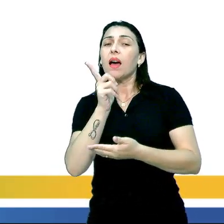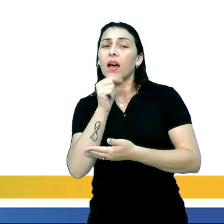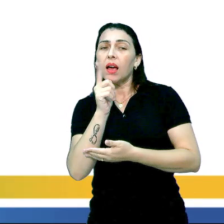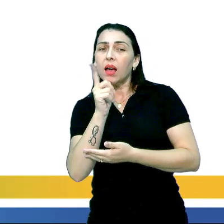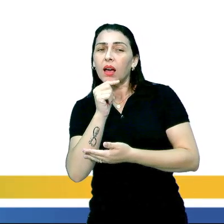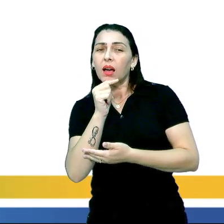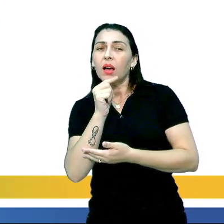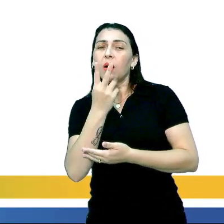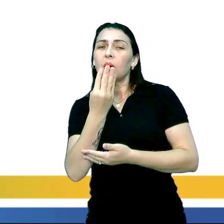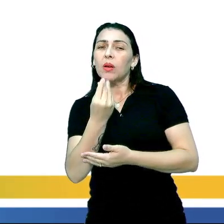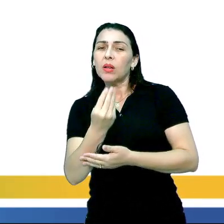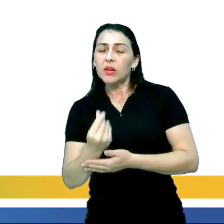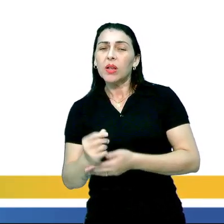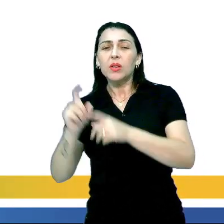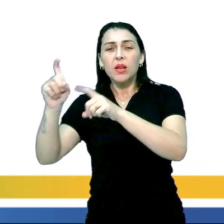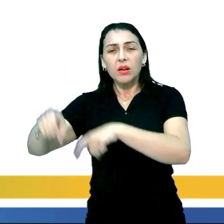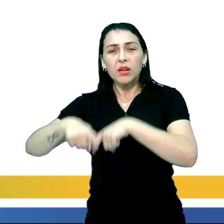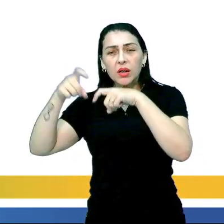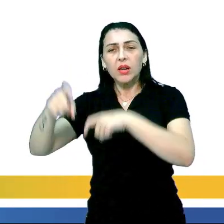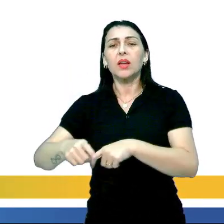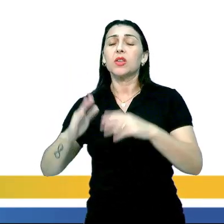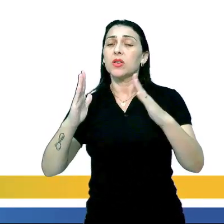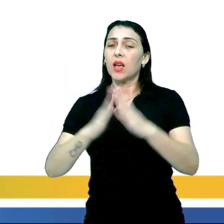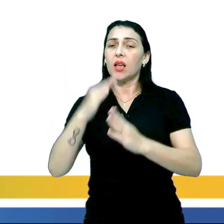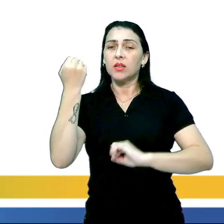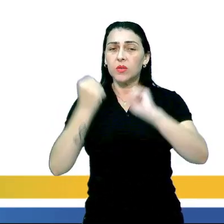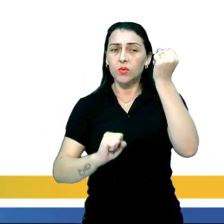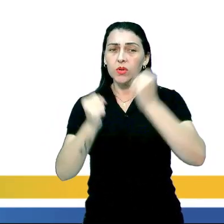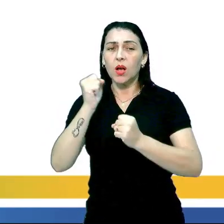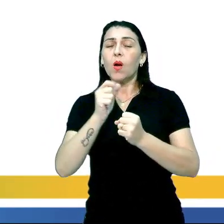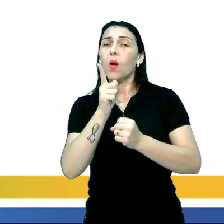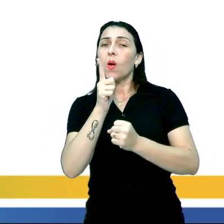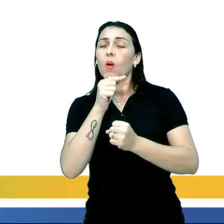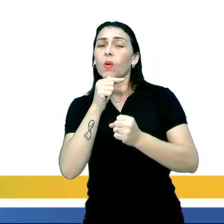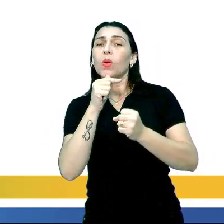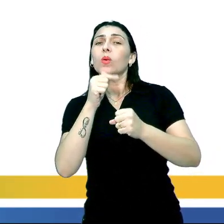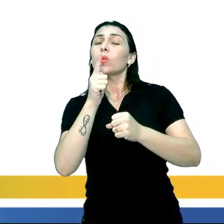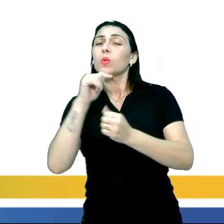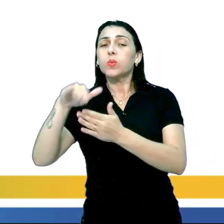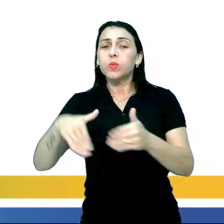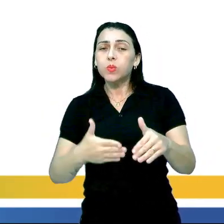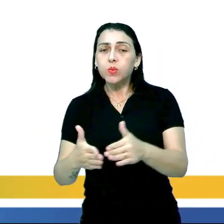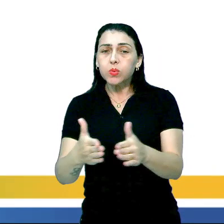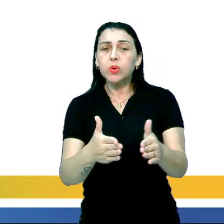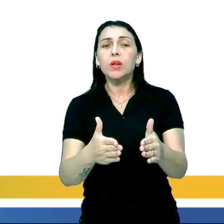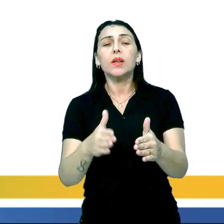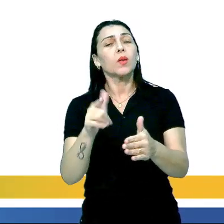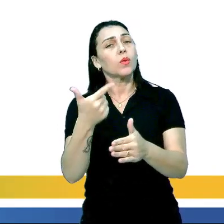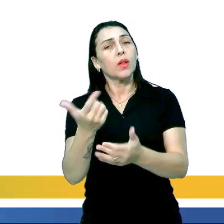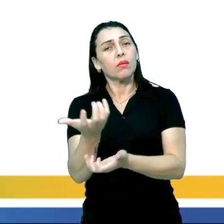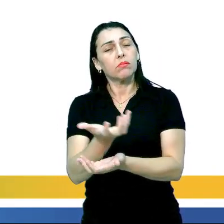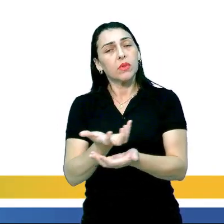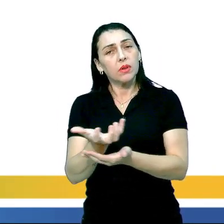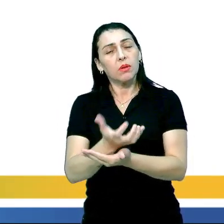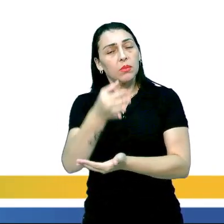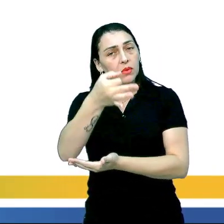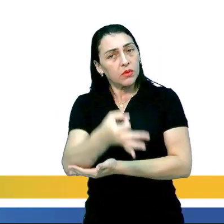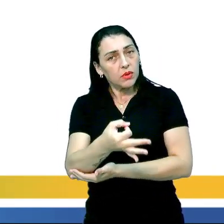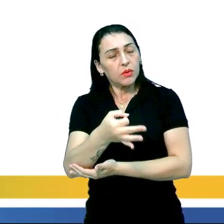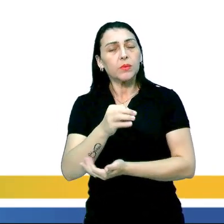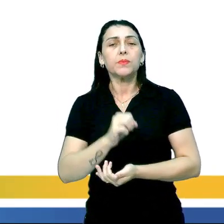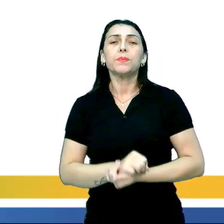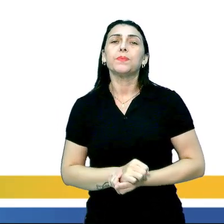d'água, resíduos de atividades agrícolas, domésticas e industriais lançados na água sem o devido tratamento